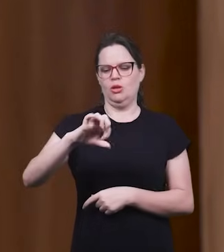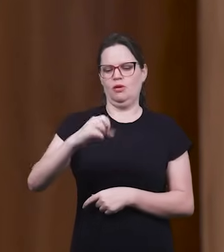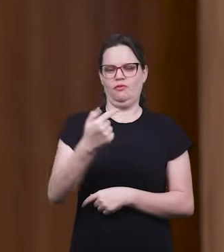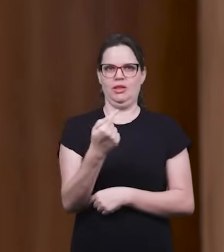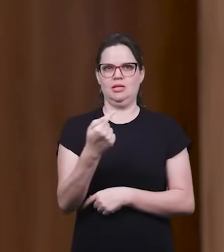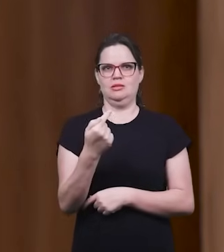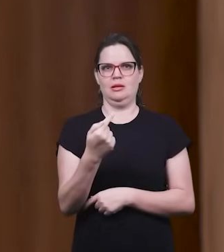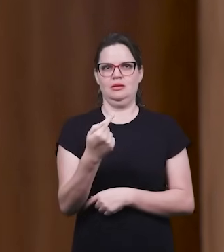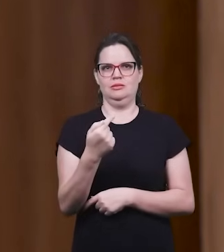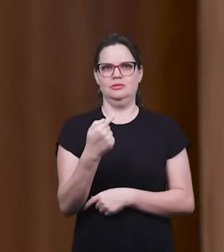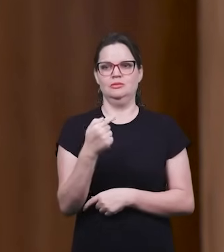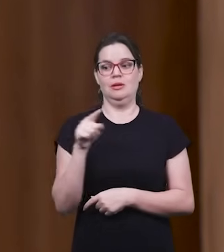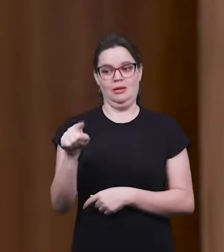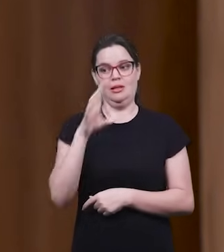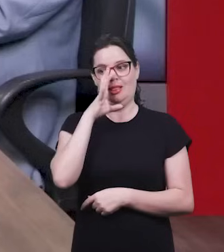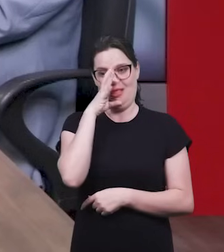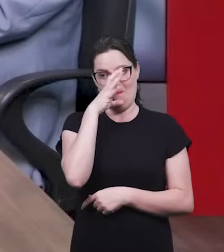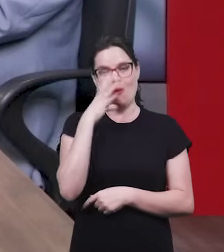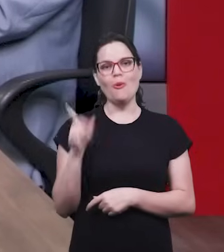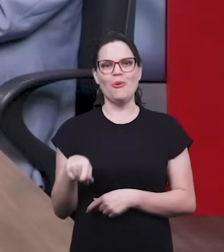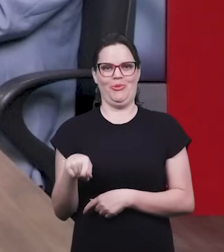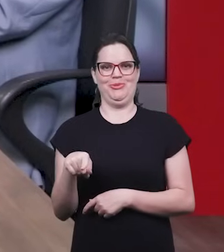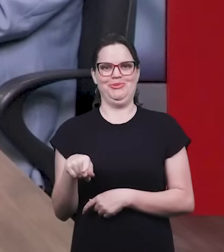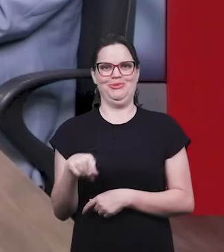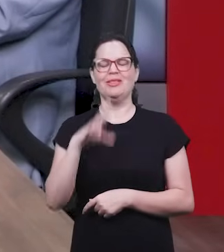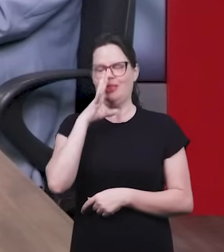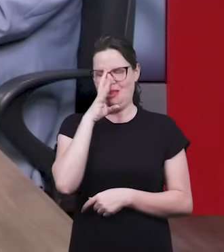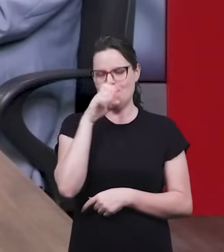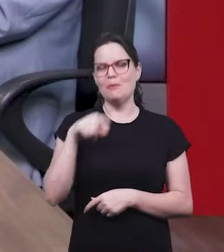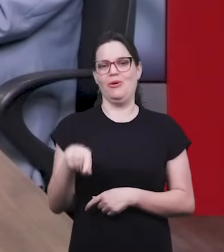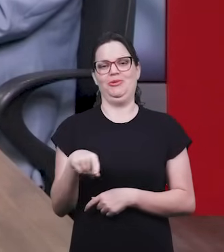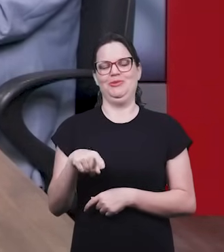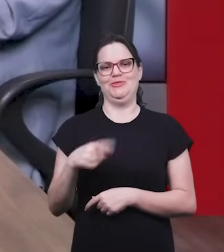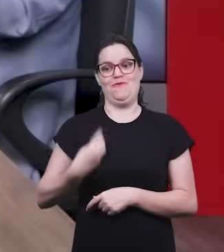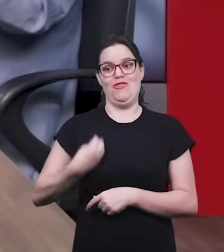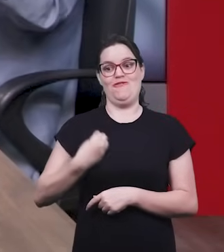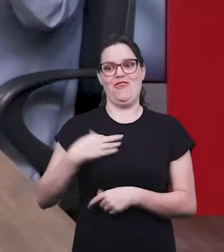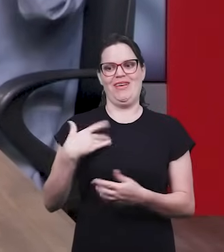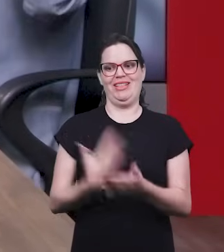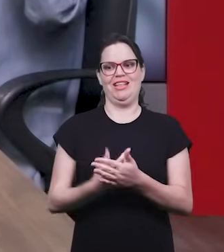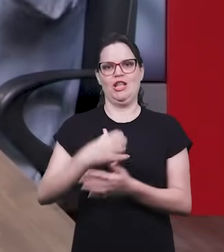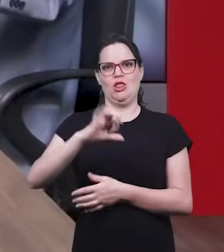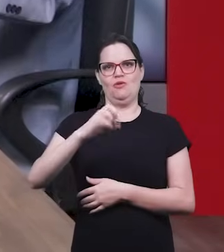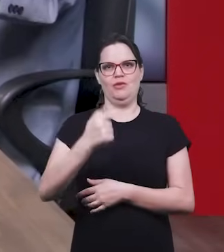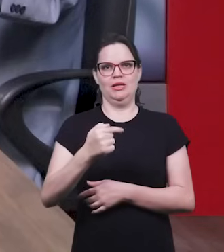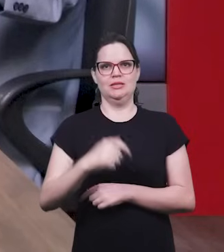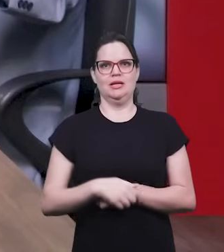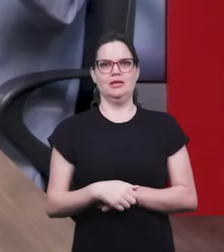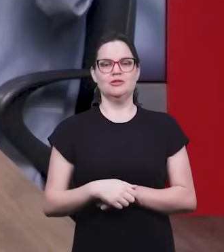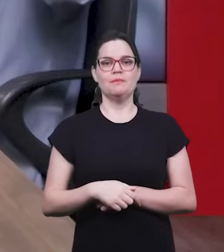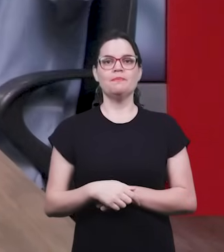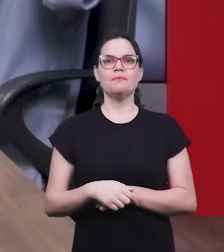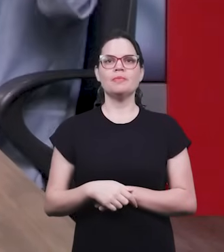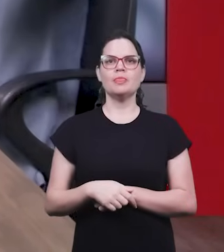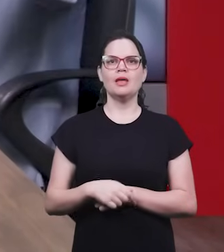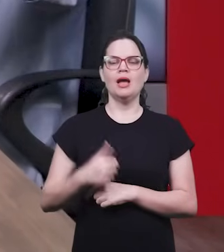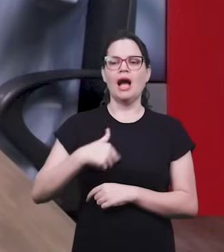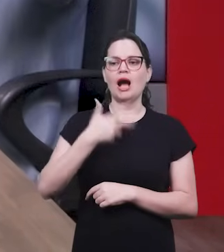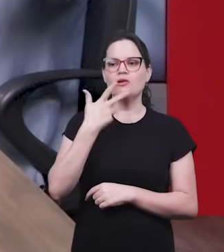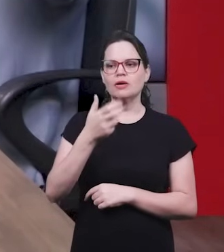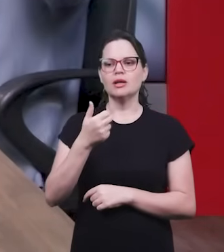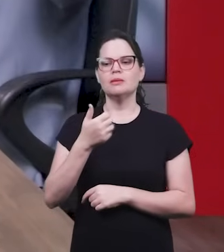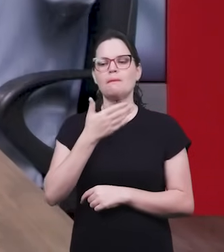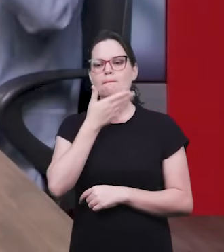de teimosia. Entendeu? De teimosia? Teimosia. Pai, você não vai atravessar aquela rua ali, não passa